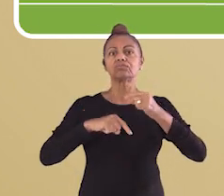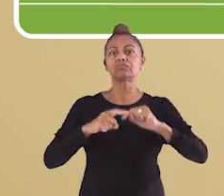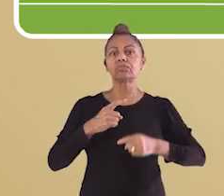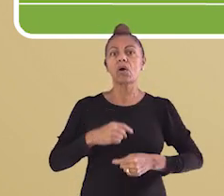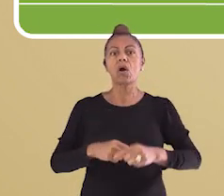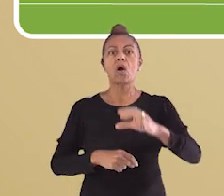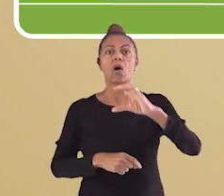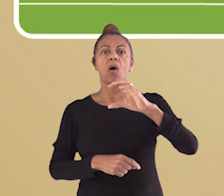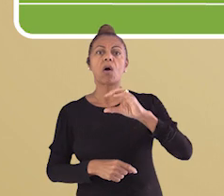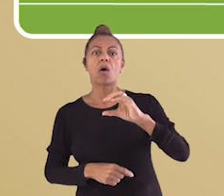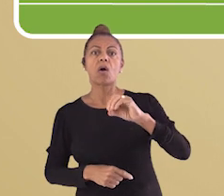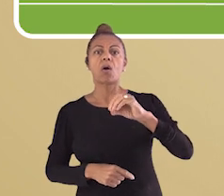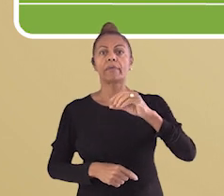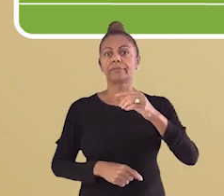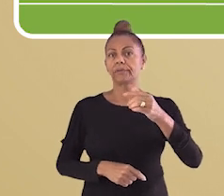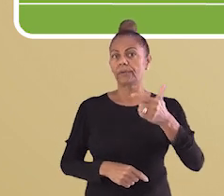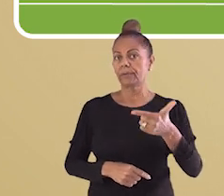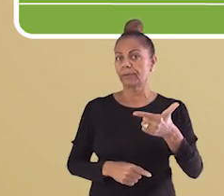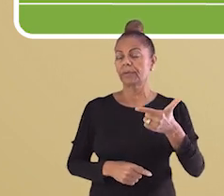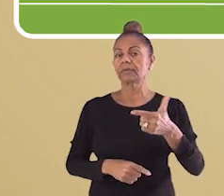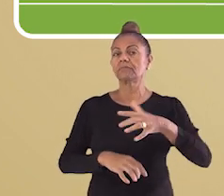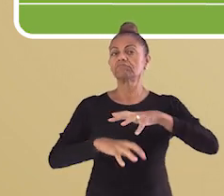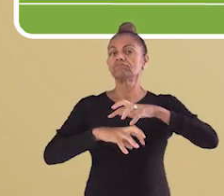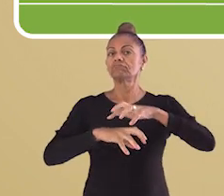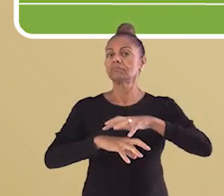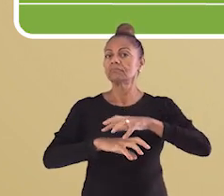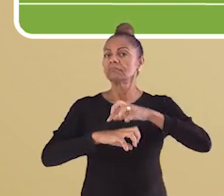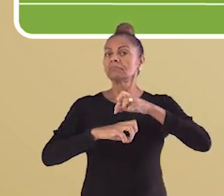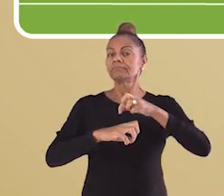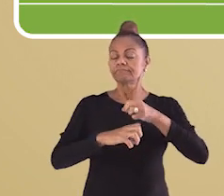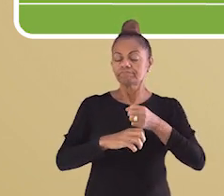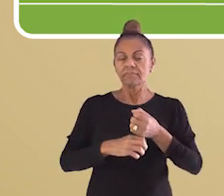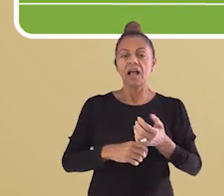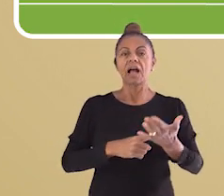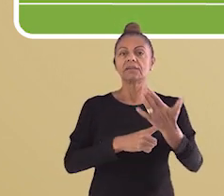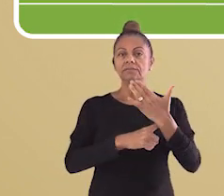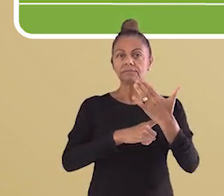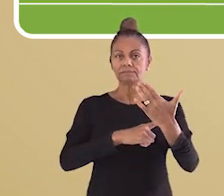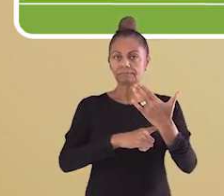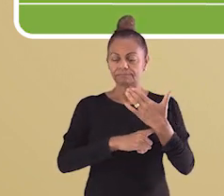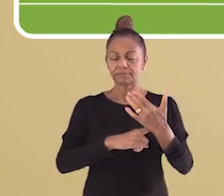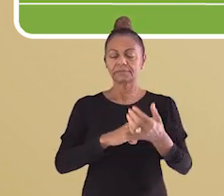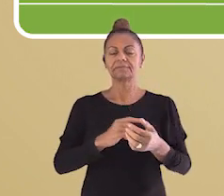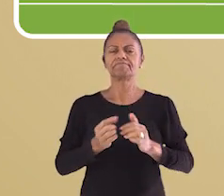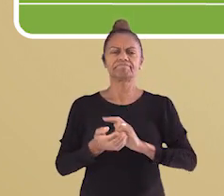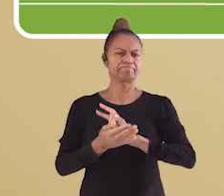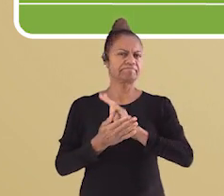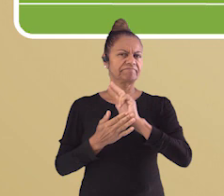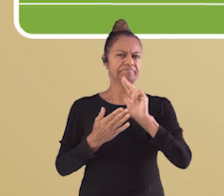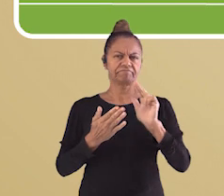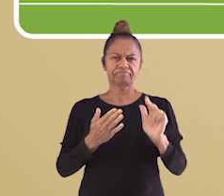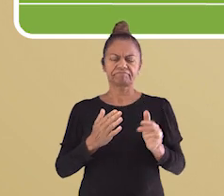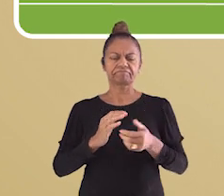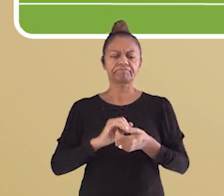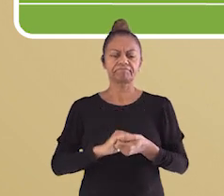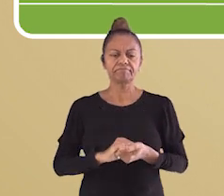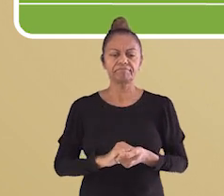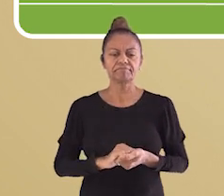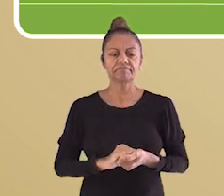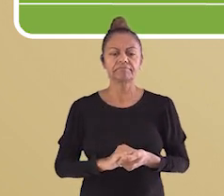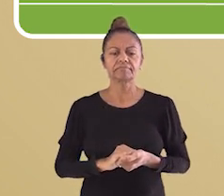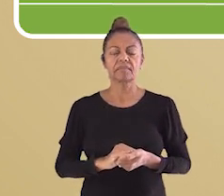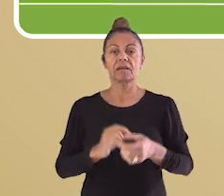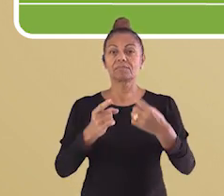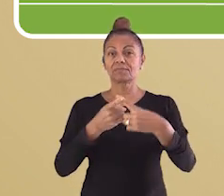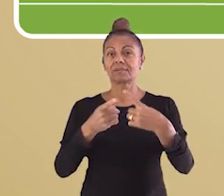muitas outras funções. Existem outras que eles realizam, né? Mas assim, a gente trouxe essas porque se